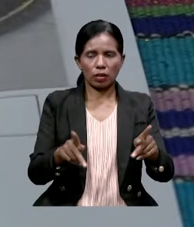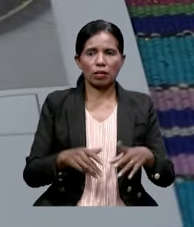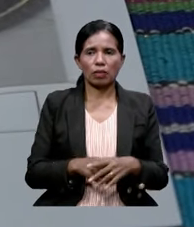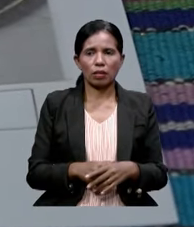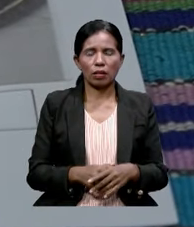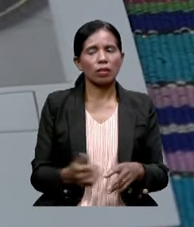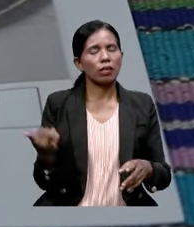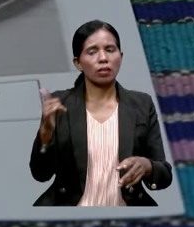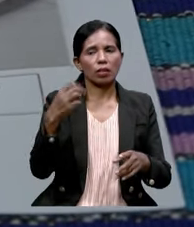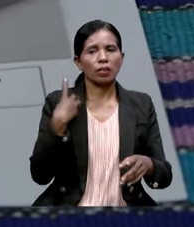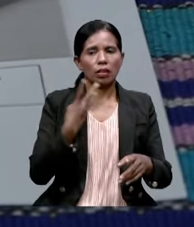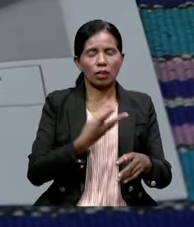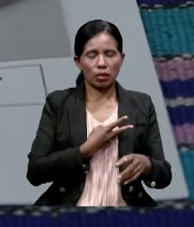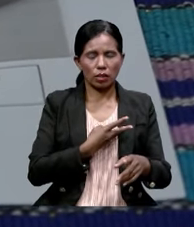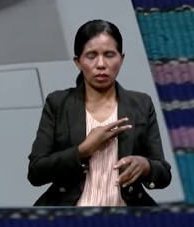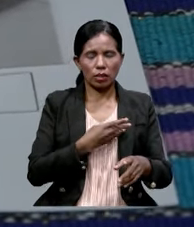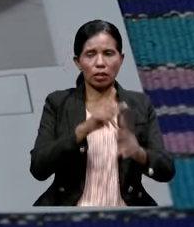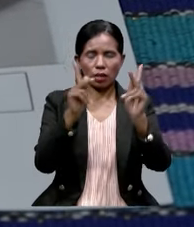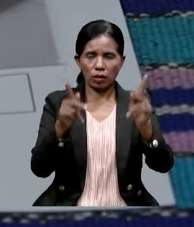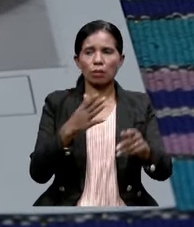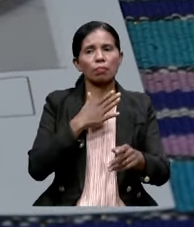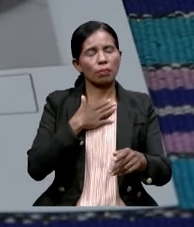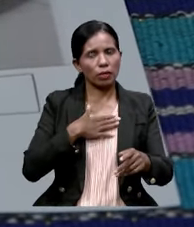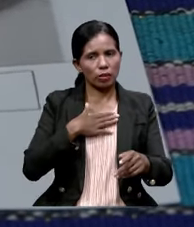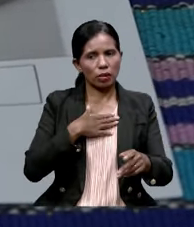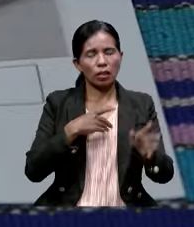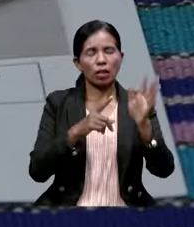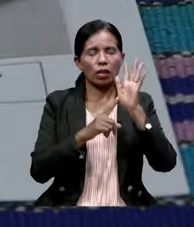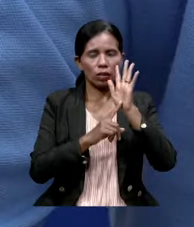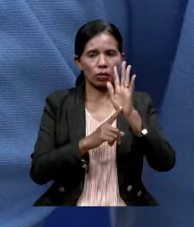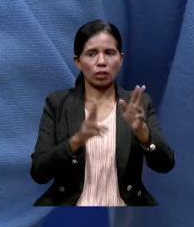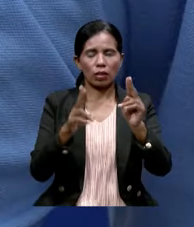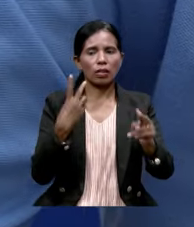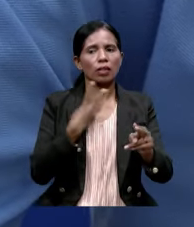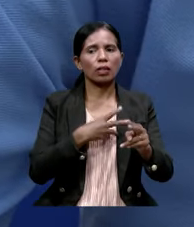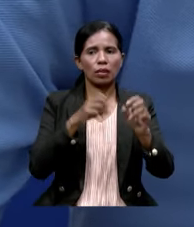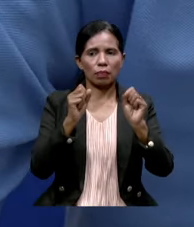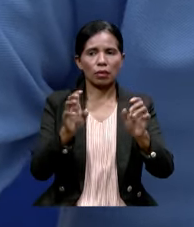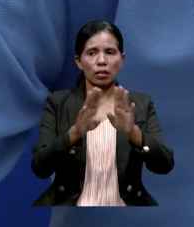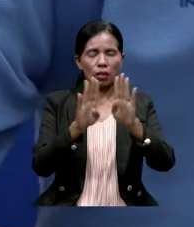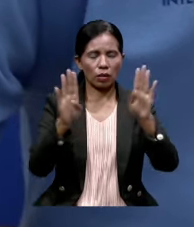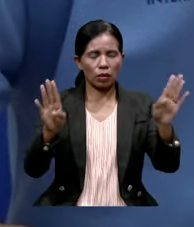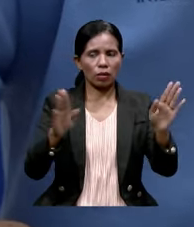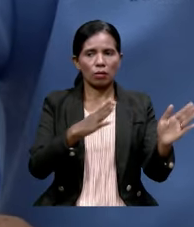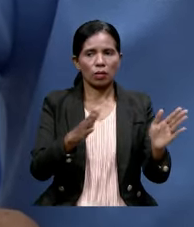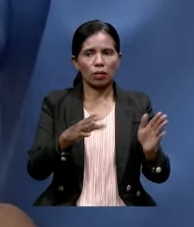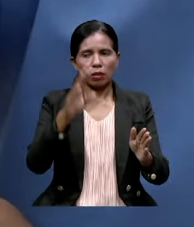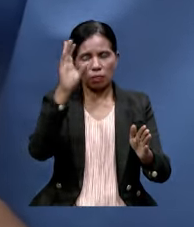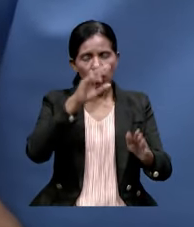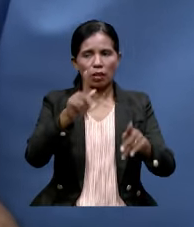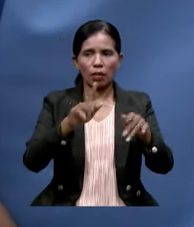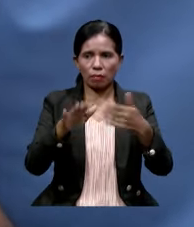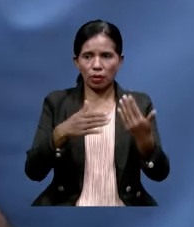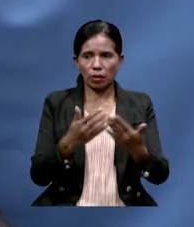aí tenia kios, hala favor, informa imediata para aí também lo que processo, buka tuir autor ser né,